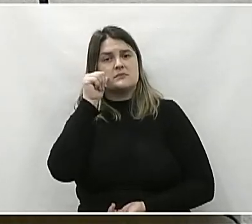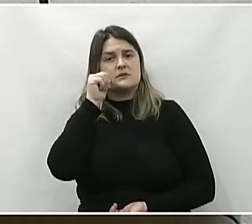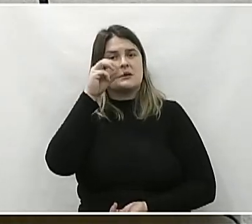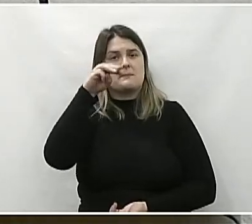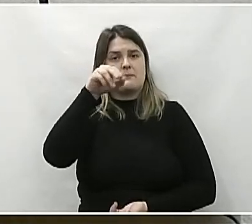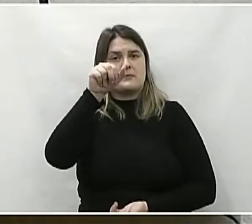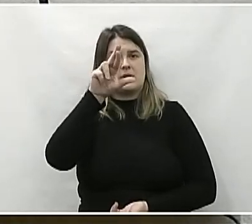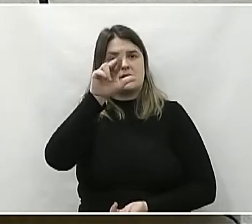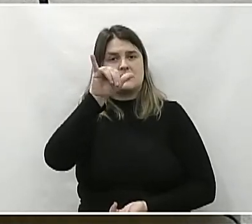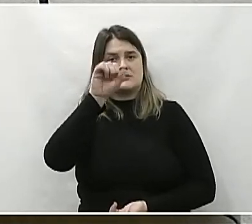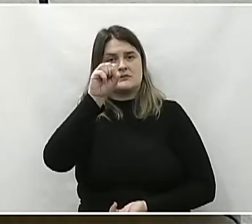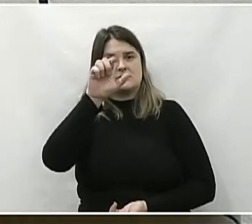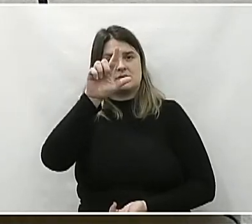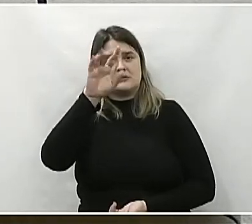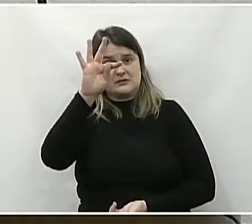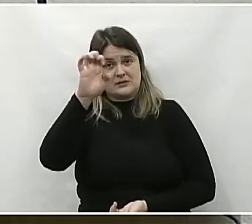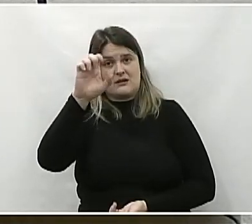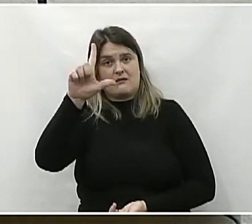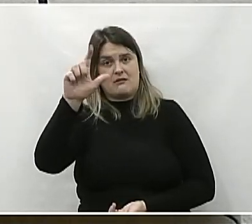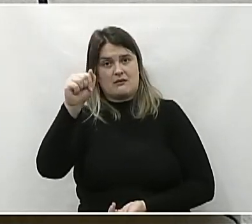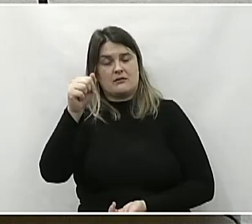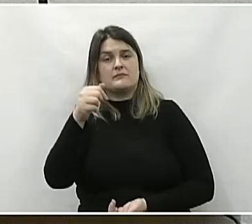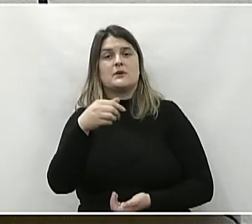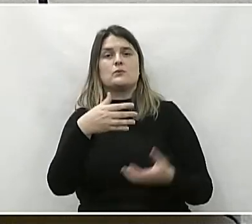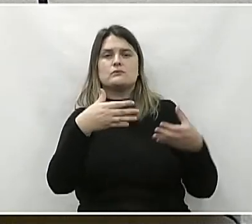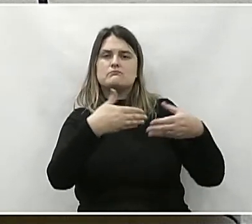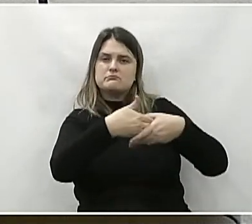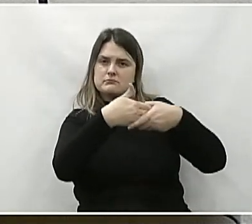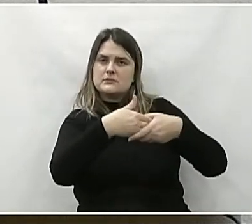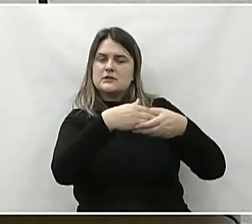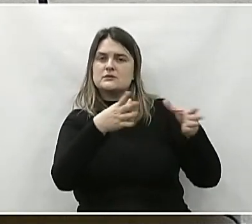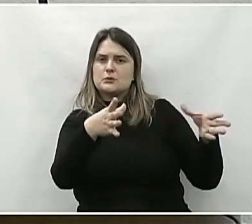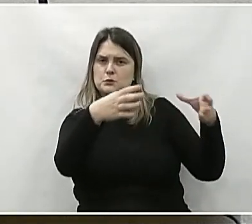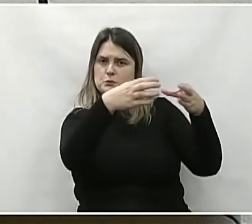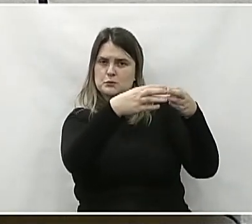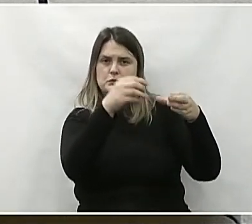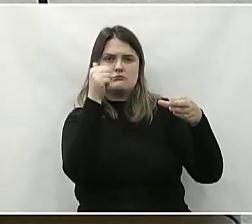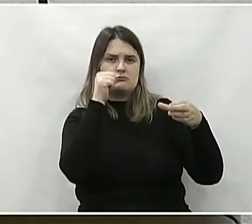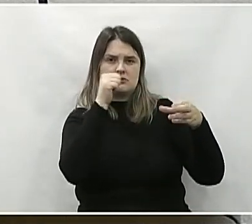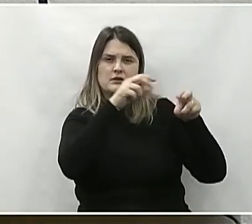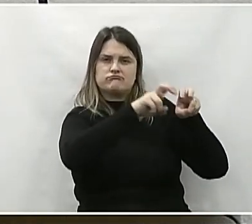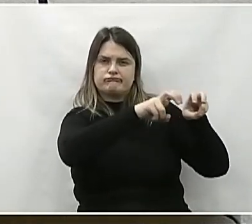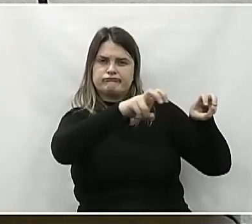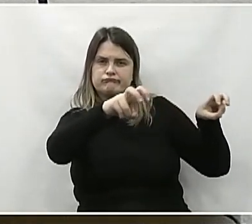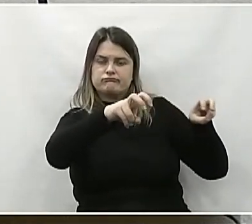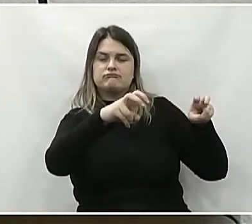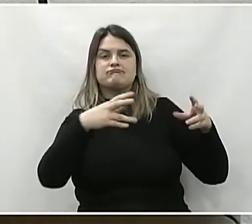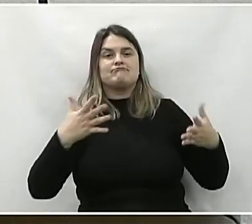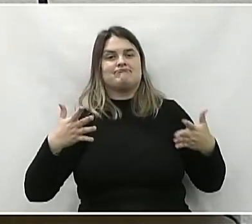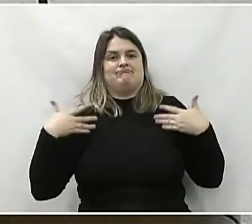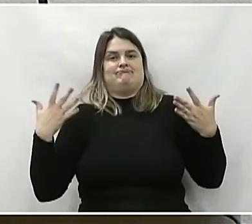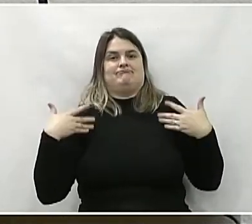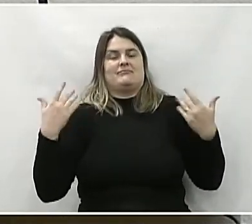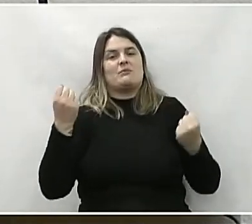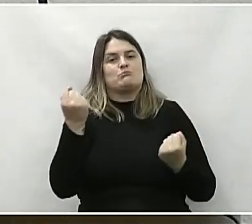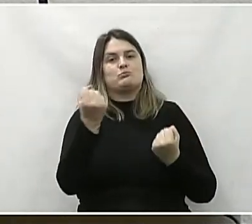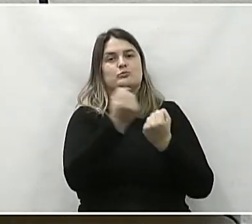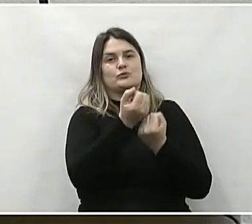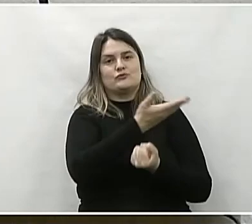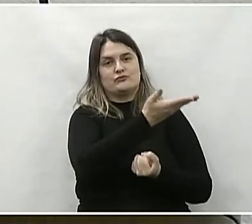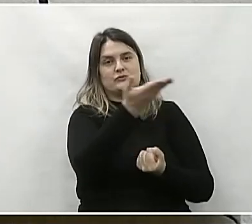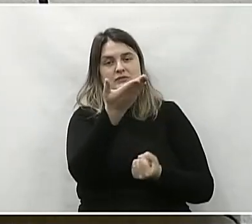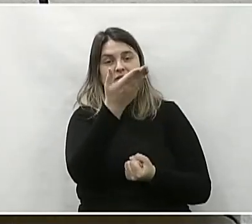quero aqui primeiramente comprimenta-los e dizer da Alegria de poder estar com vocês